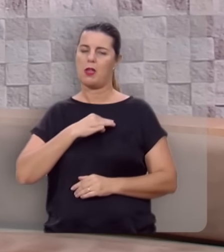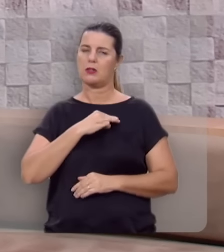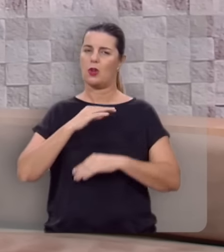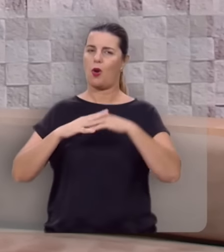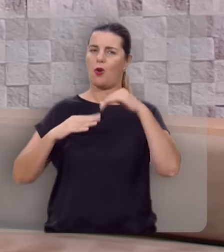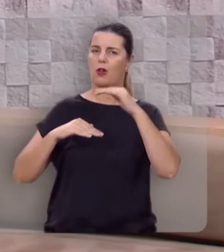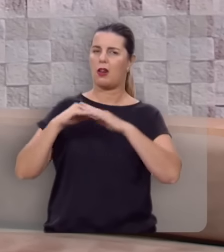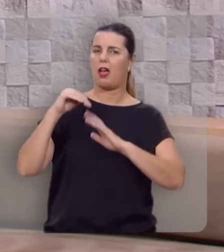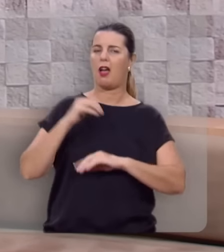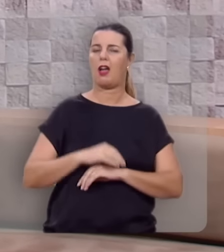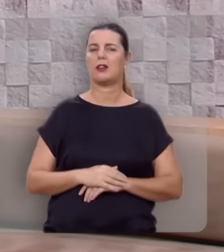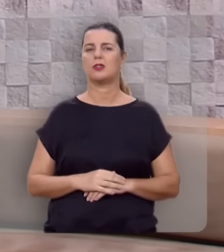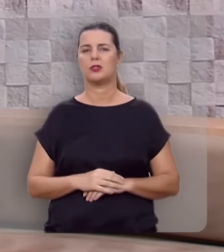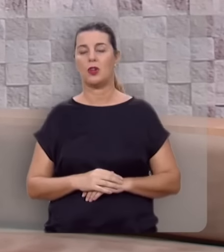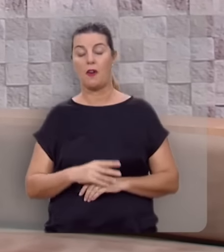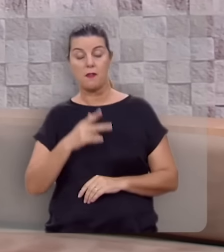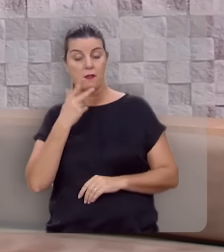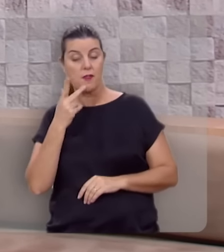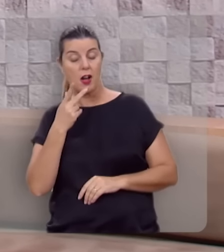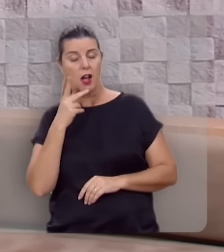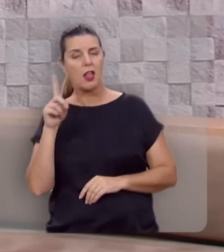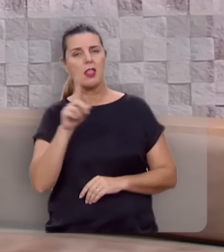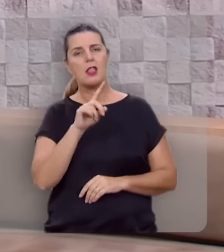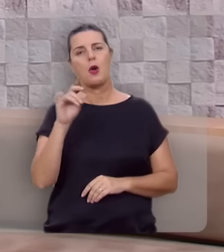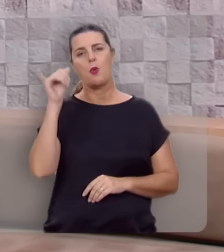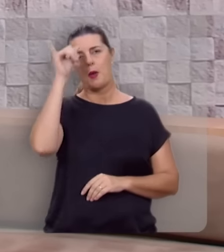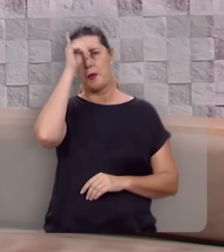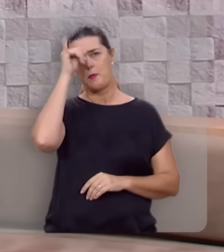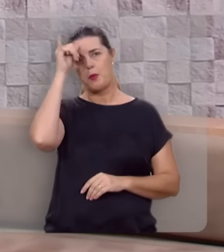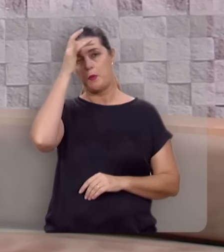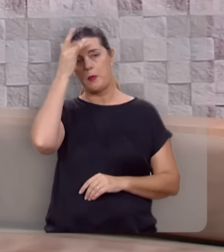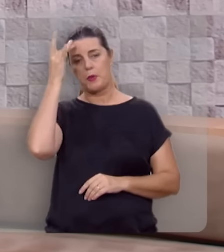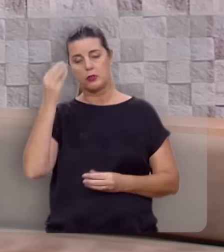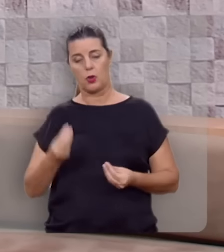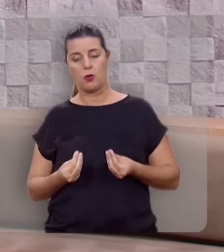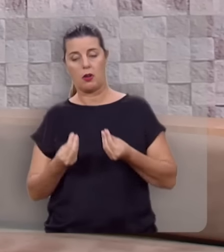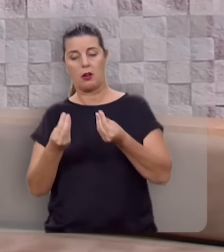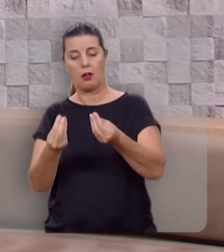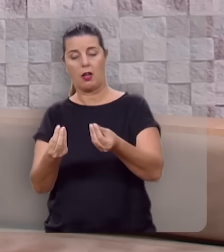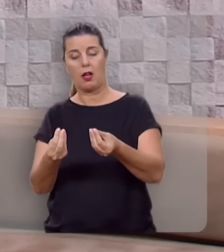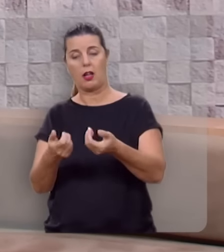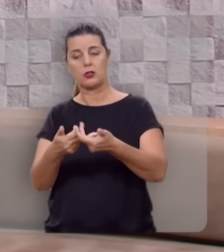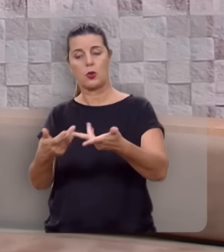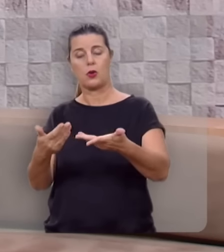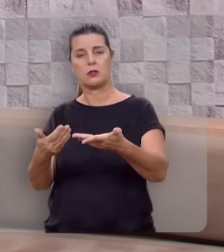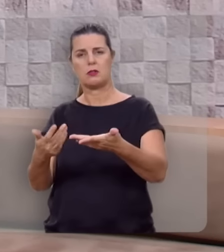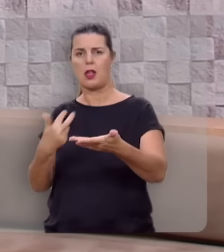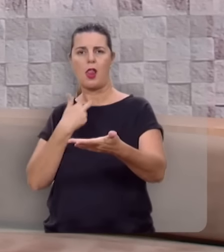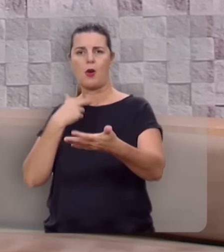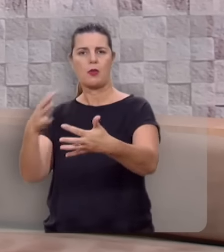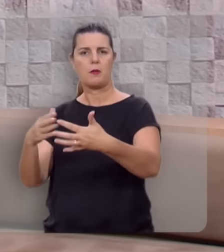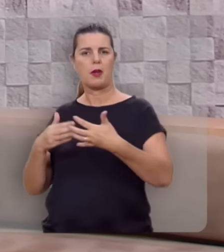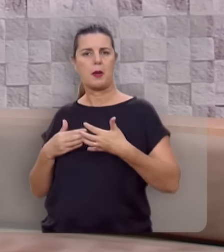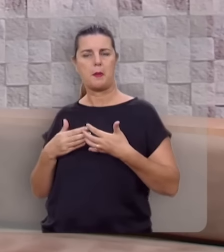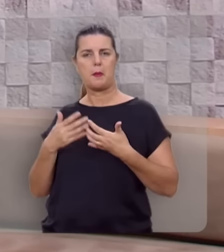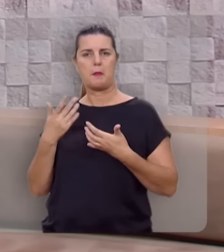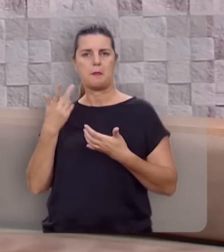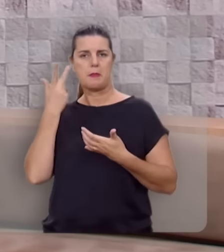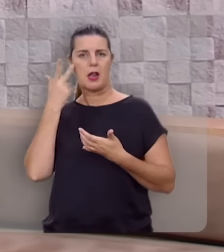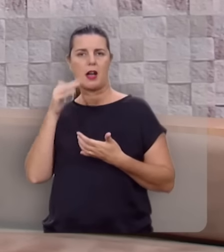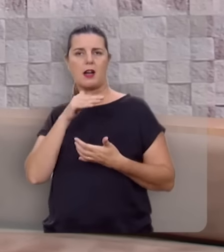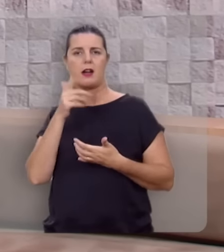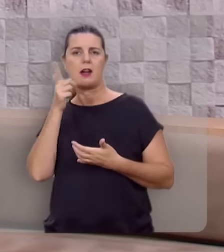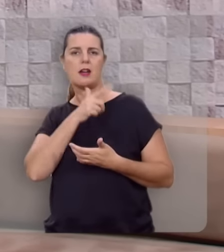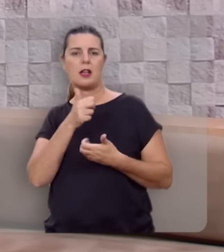Dean Elliott, quando ele diz assim: não é tolo aquele que dá o que não pode reter para ganhar o que não